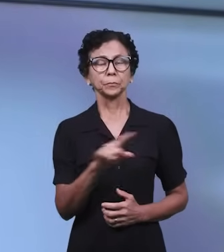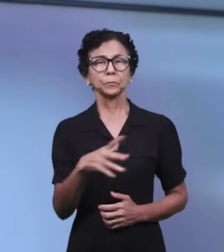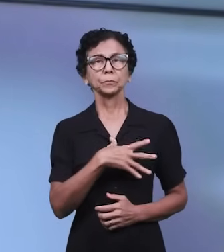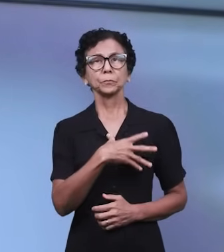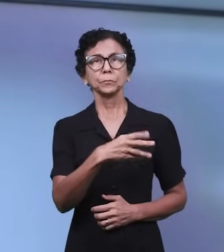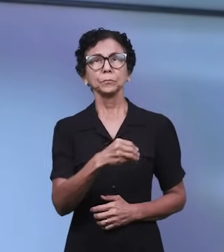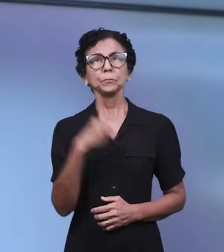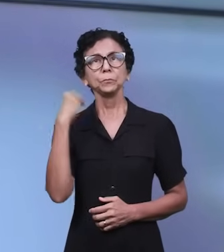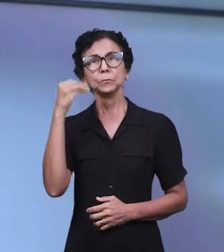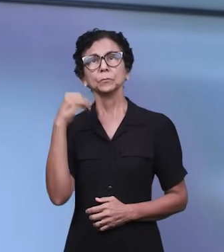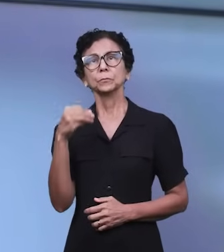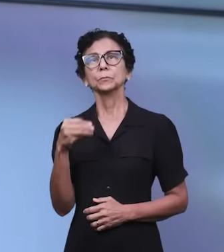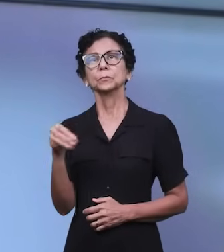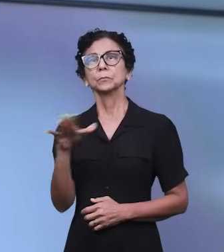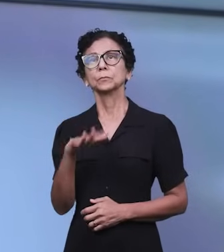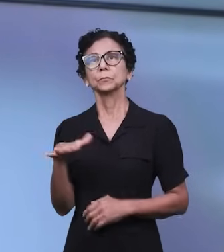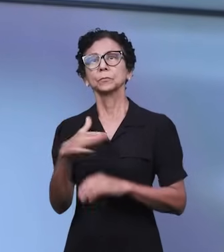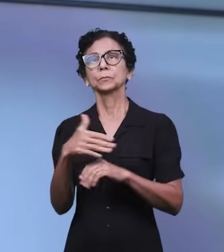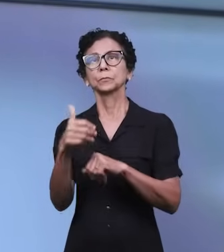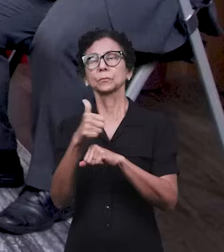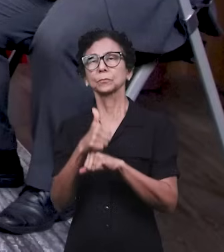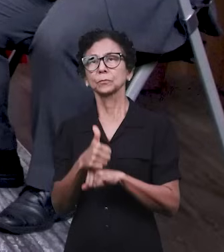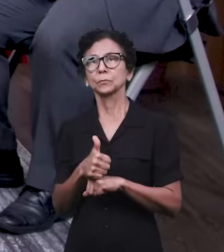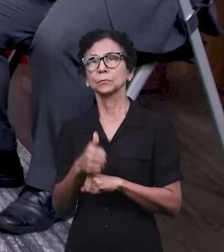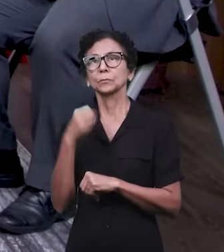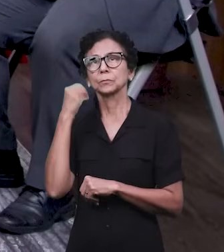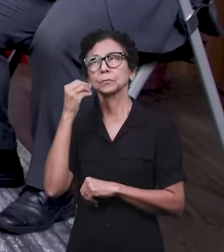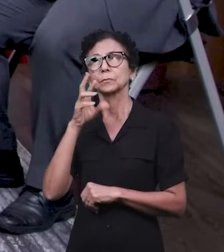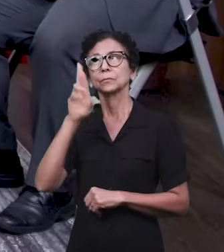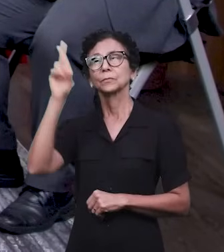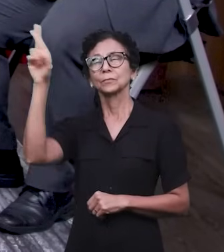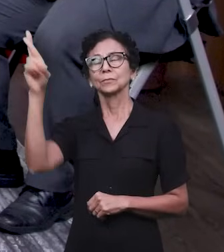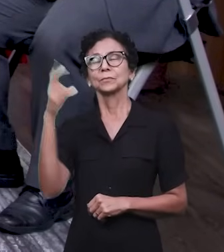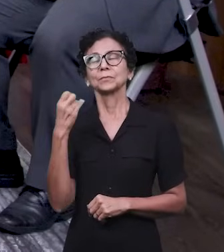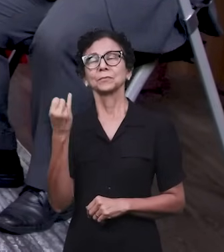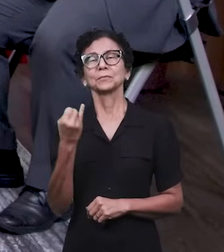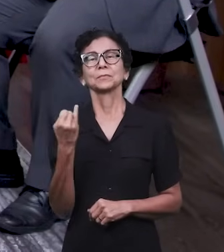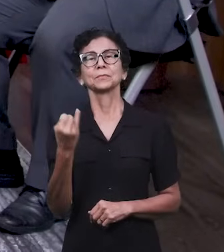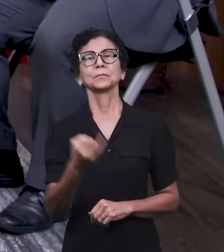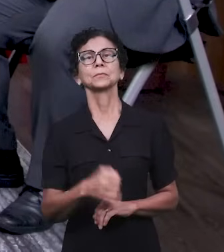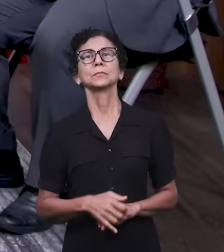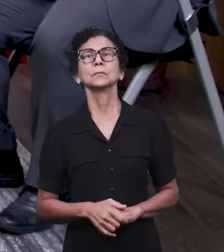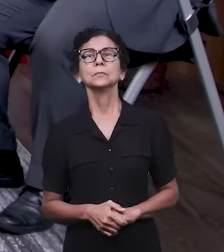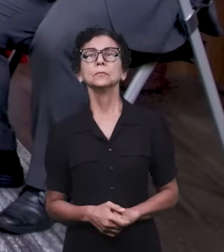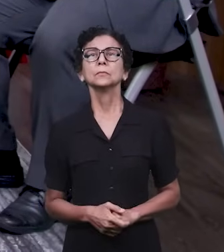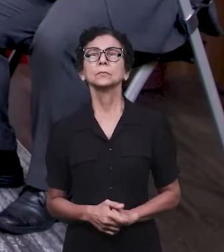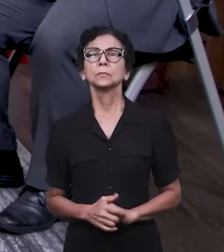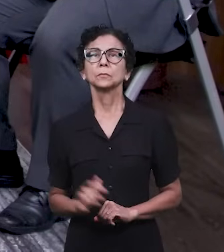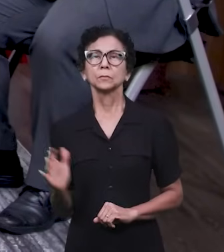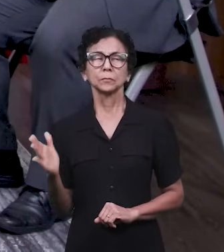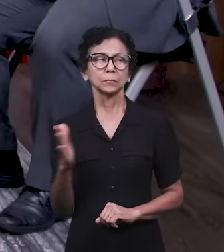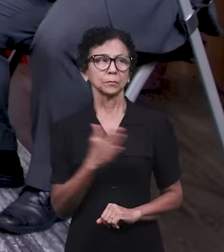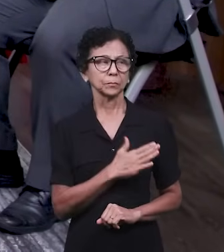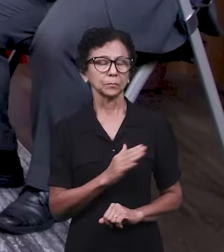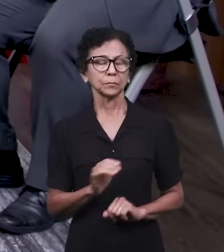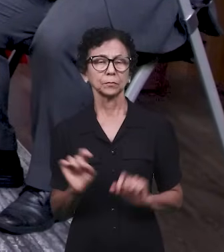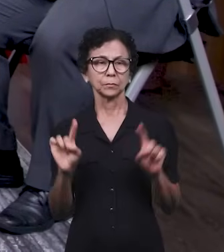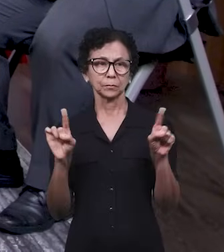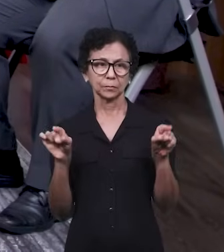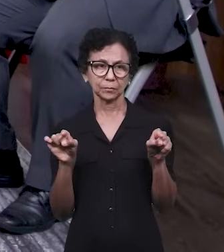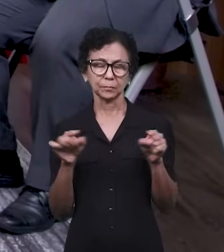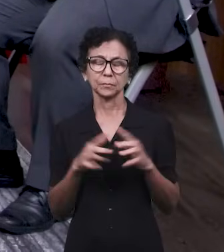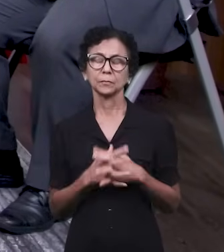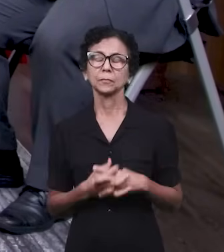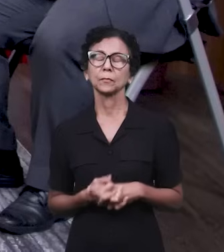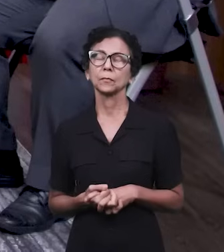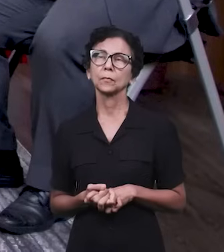coisas importantes que nós temos a fazer. Só fazer um adendo, Kézia. Há coisas na rotina dos dias que nós